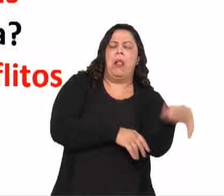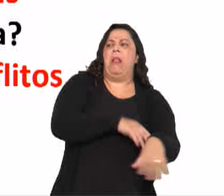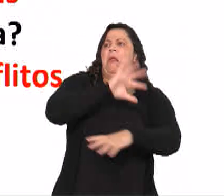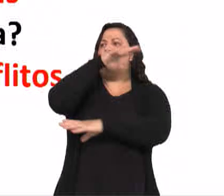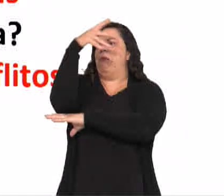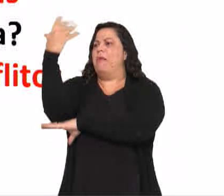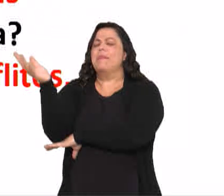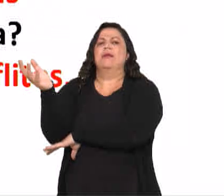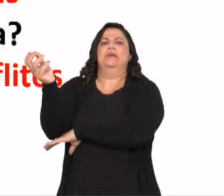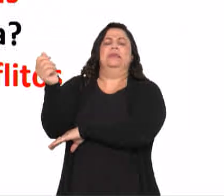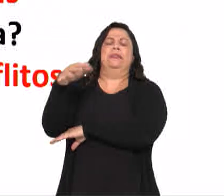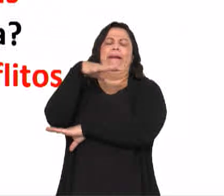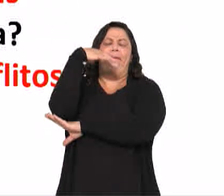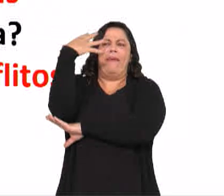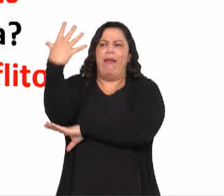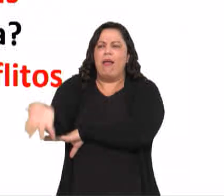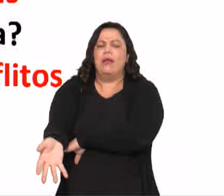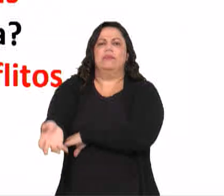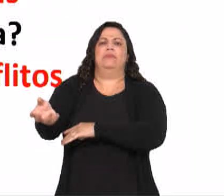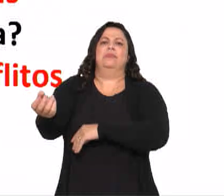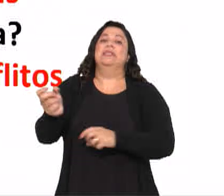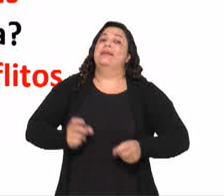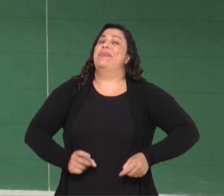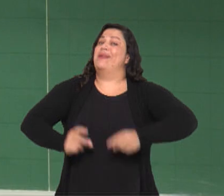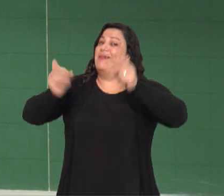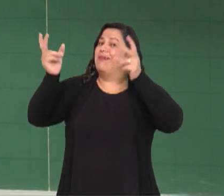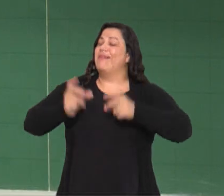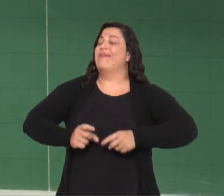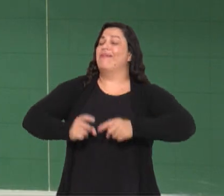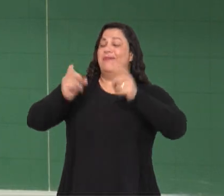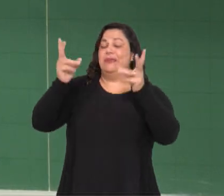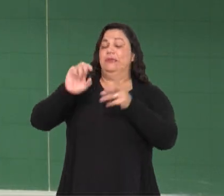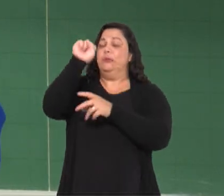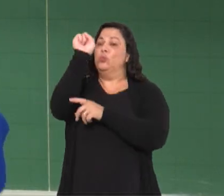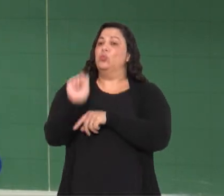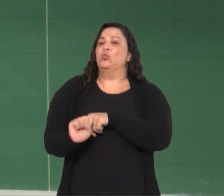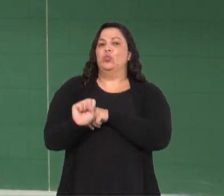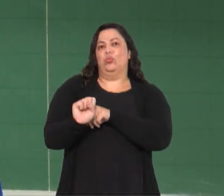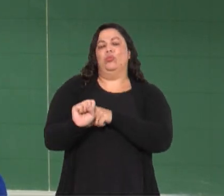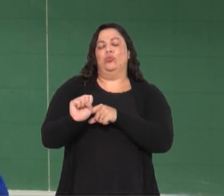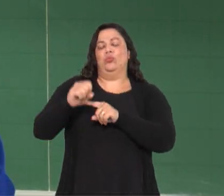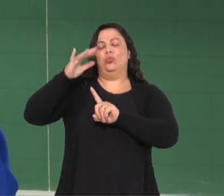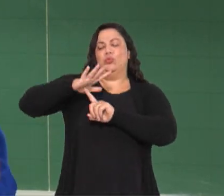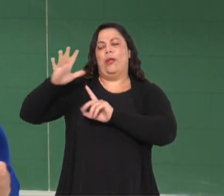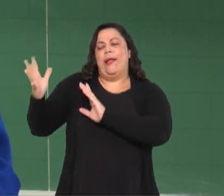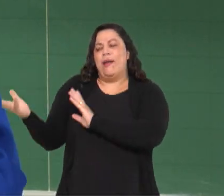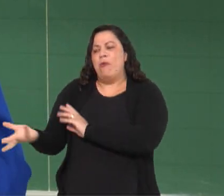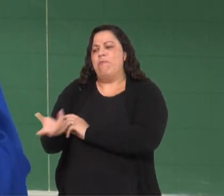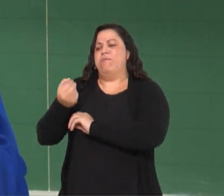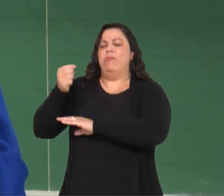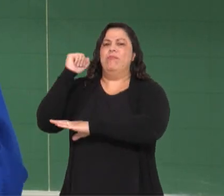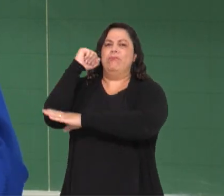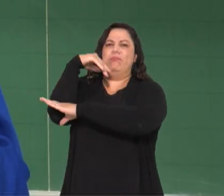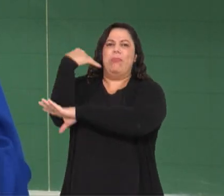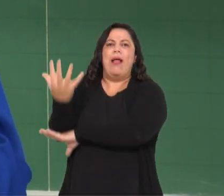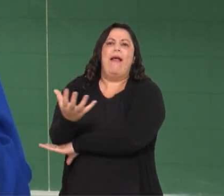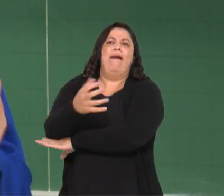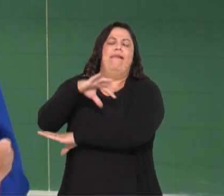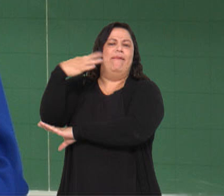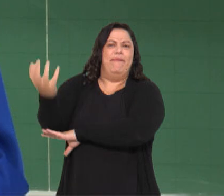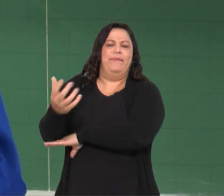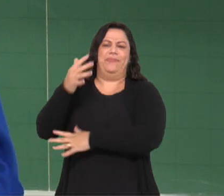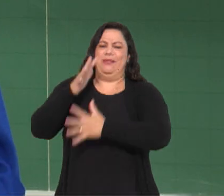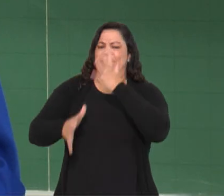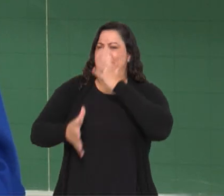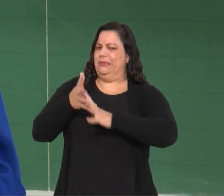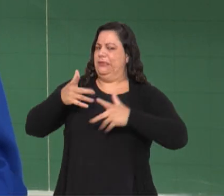desmatamento, a madeira ela é explorada na região sul do Paraná. Então, nessa região, ali, houve uma questão de